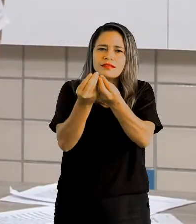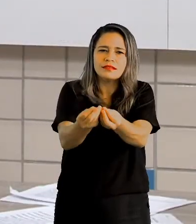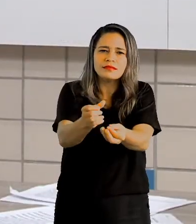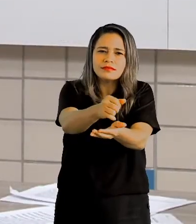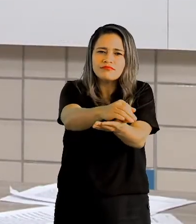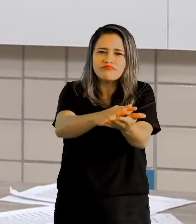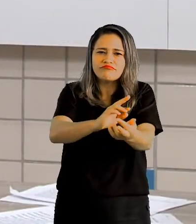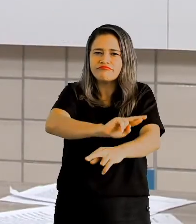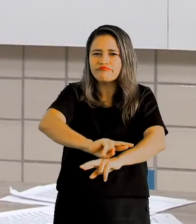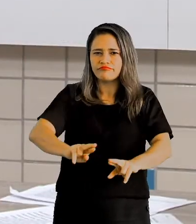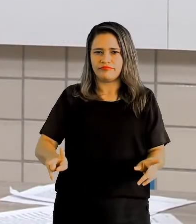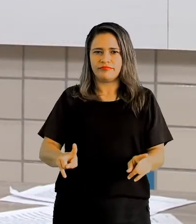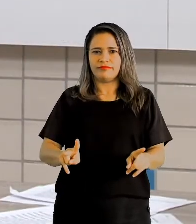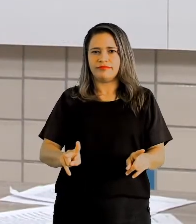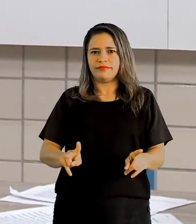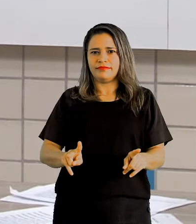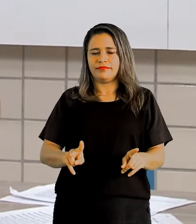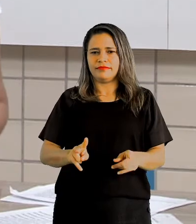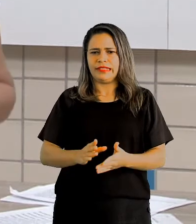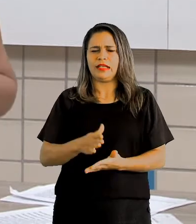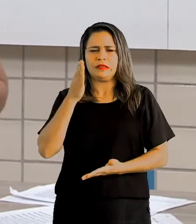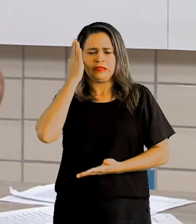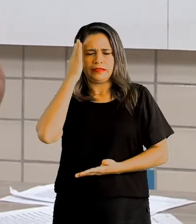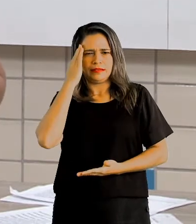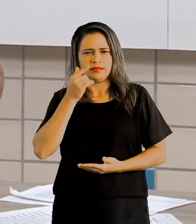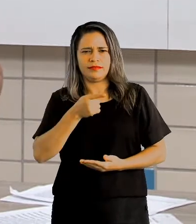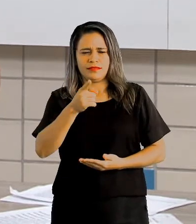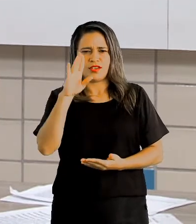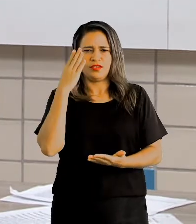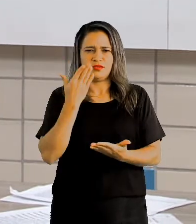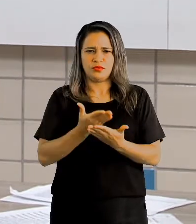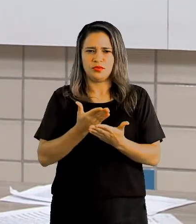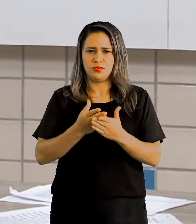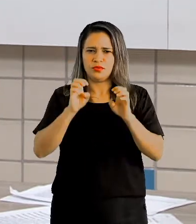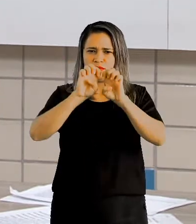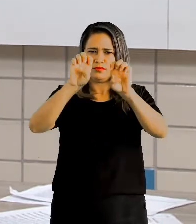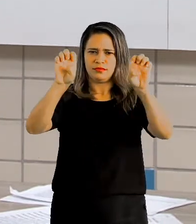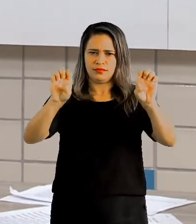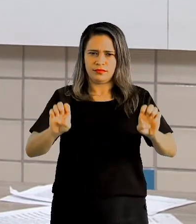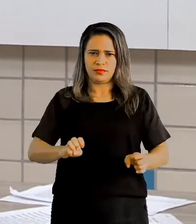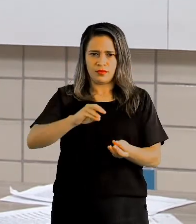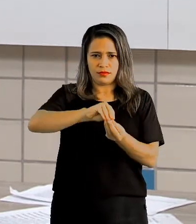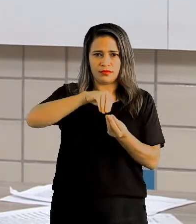atividade diferente. Eu sei que vocês já estudaram a estrutura do calendário.